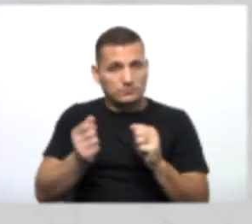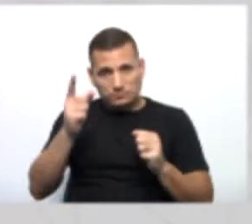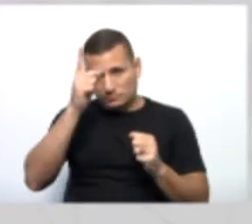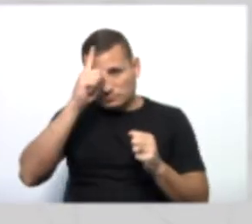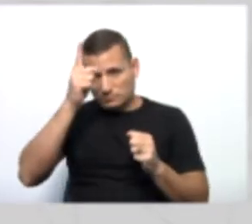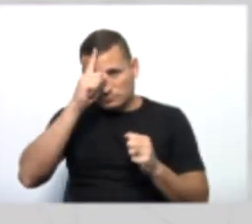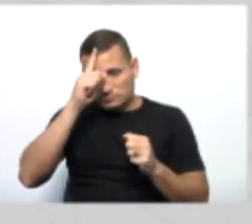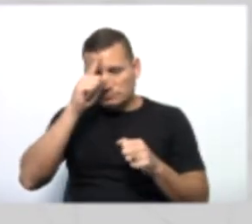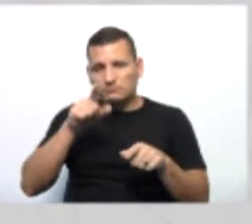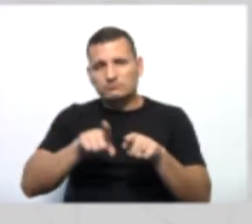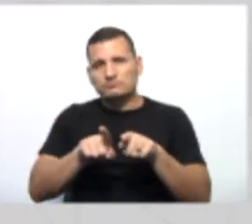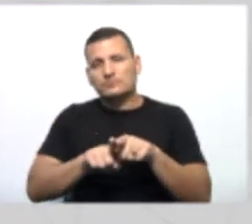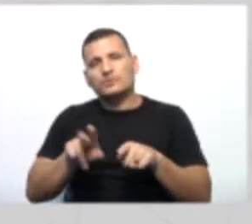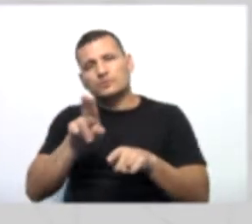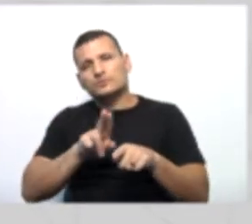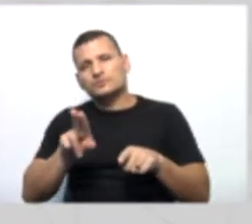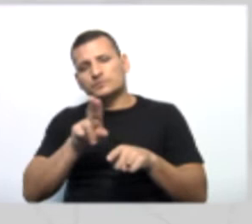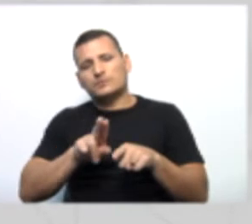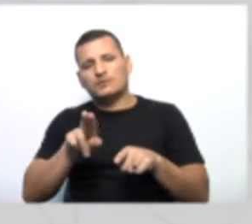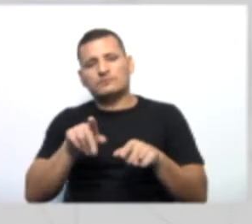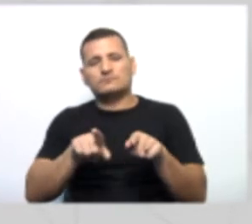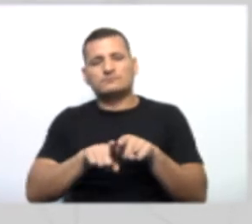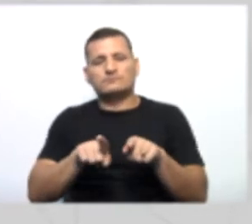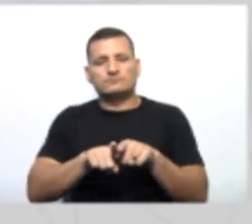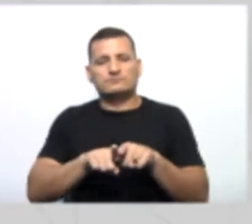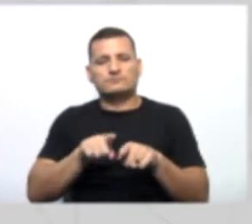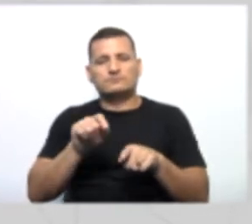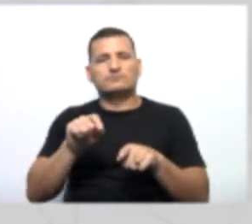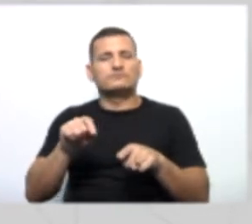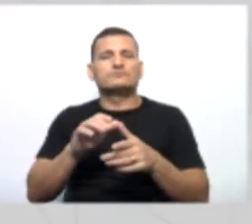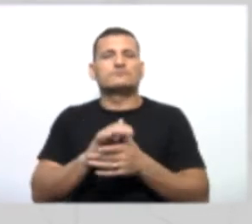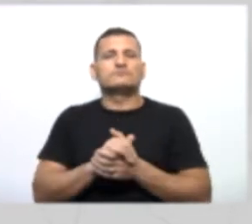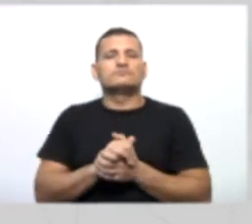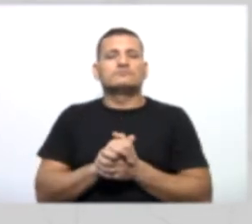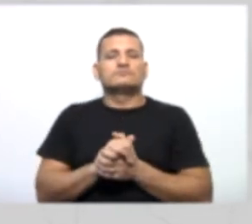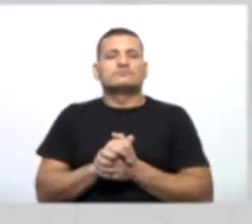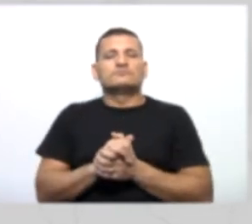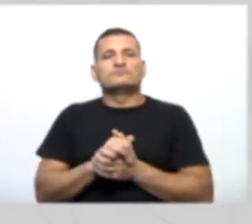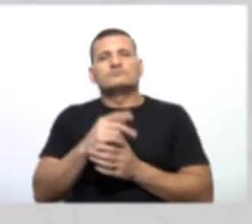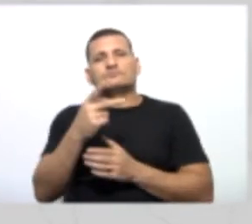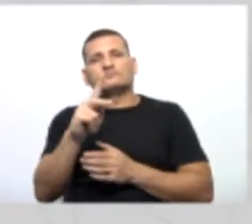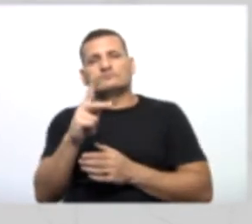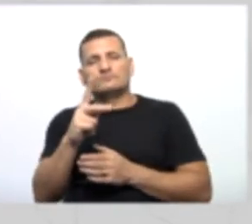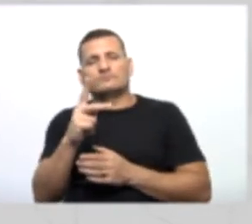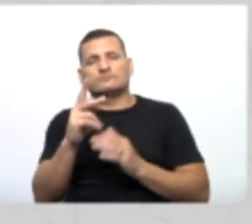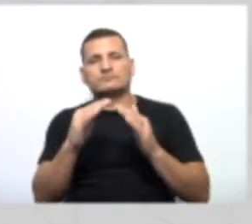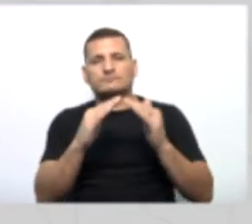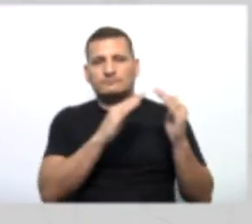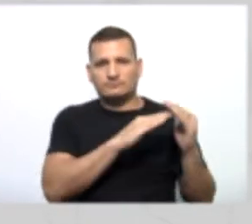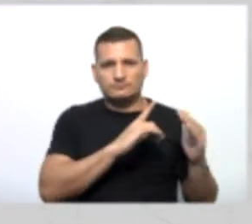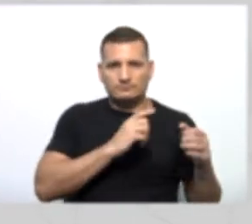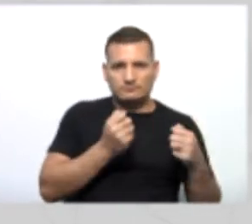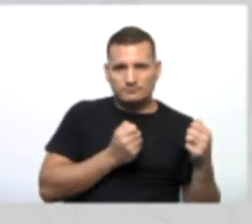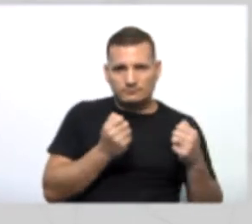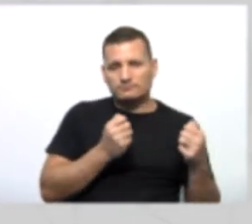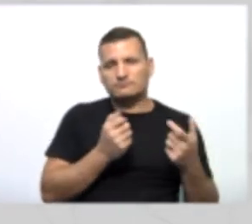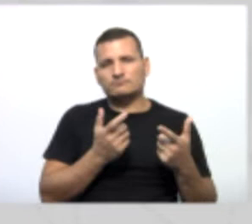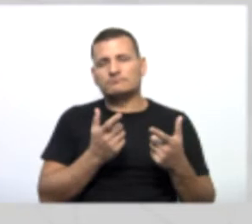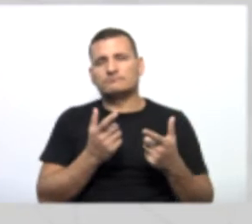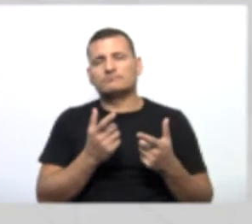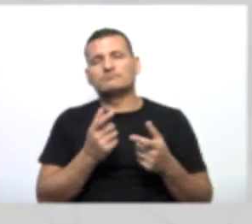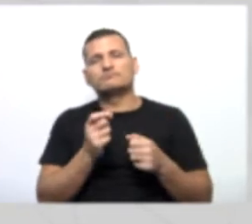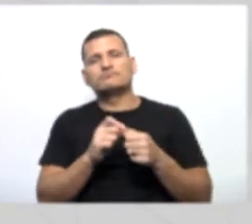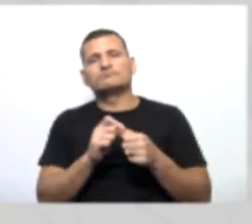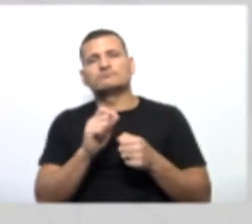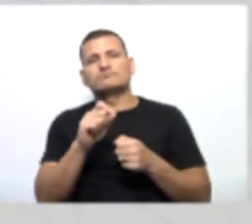também, fazer uso de carona, né? Ou meios alternativos de transporte. Se teu vizinho tem um carro, você tem um carro, o outro tem um carro também, faz o